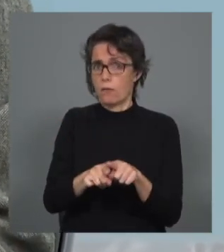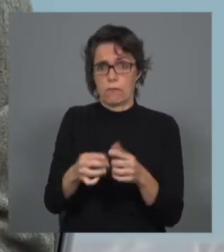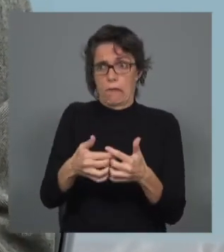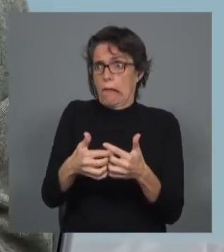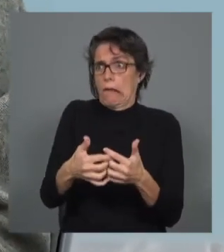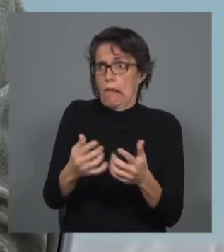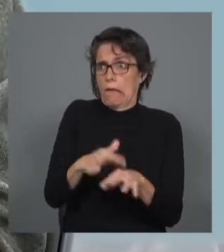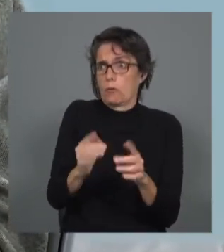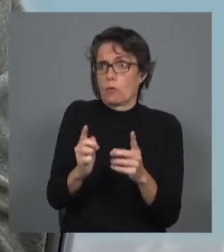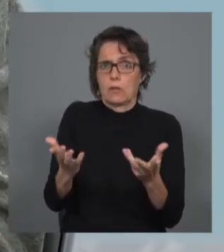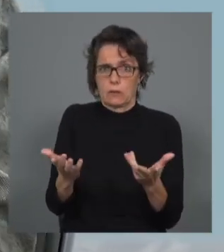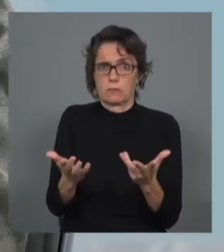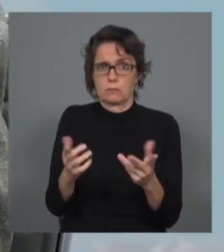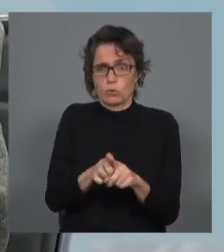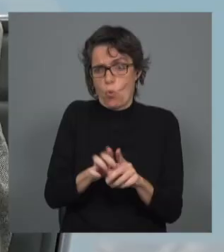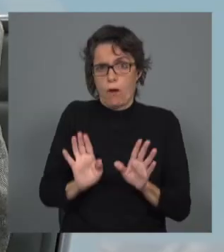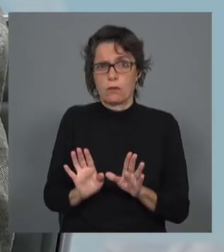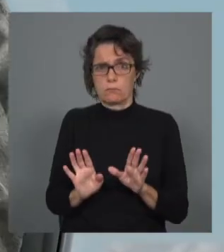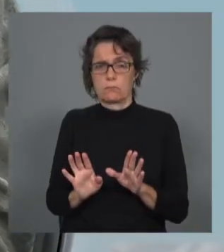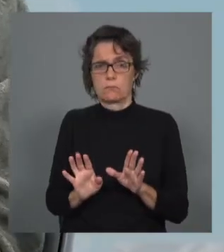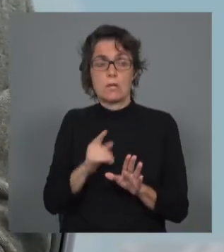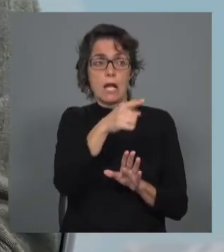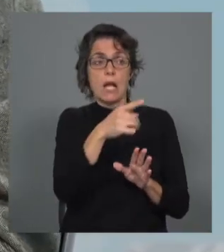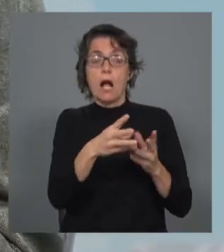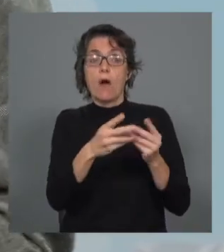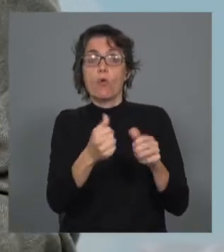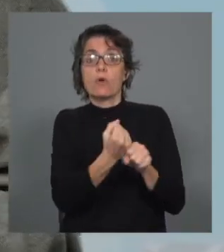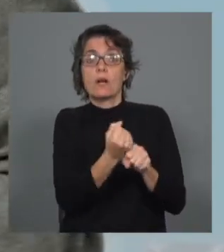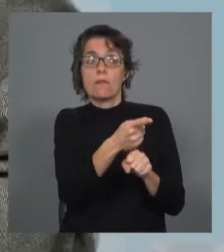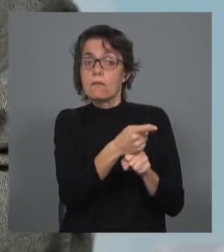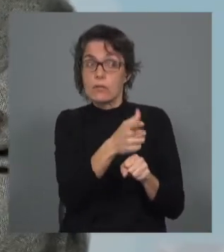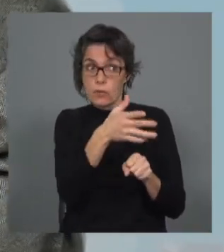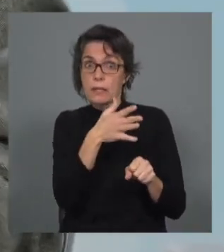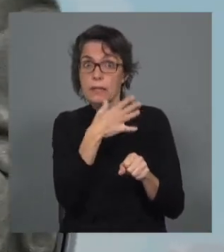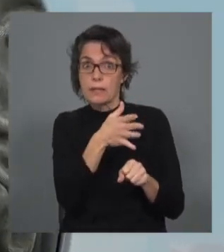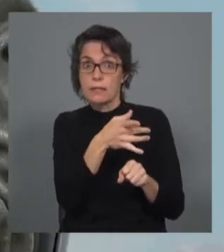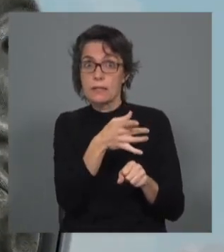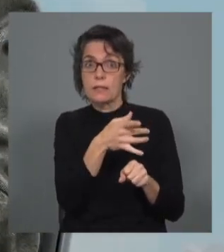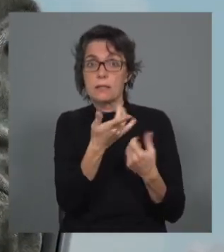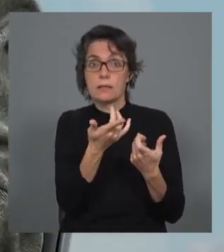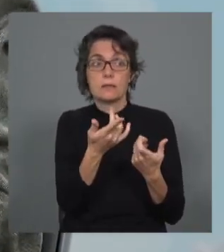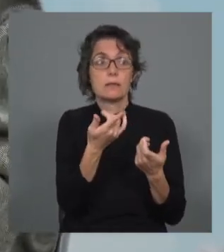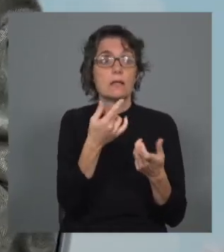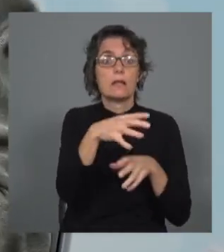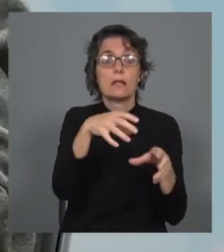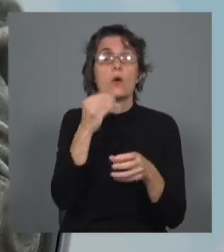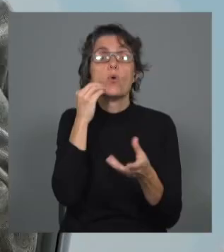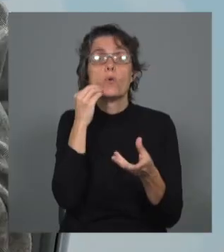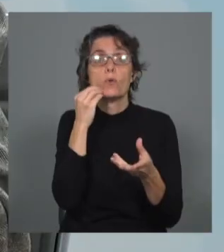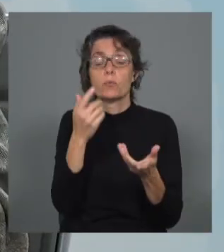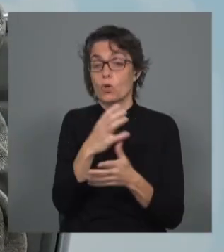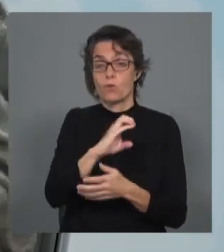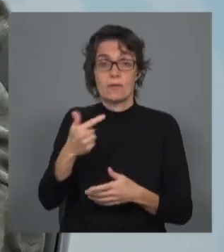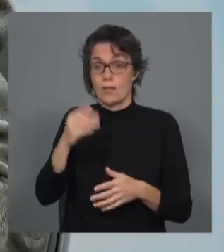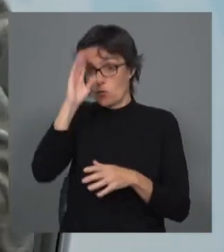do serviço que o Paulo descreveu, porque os próprios Correios não sabem ainda com aquilo que